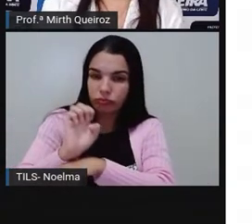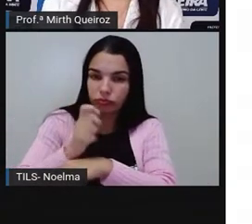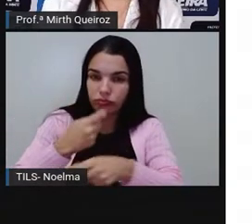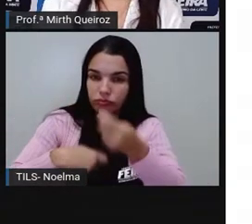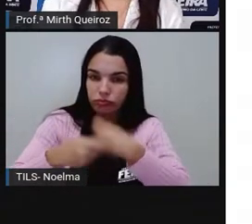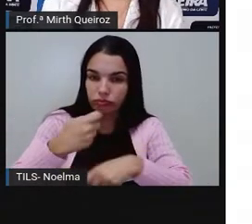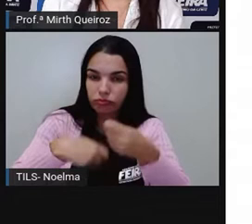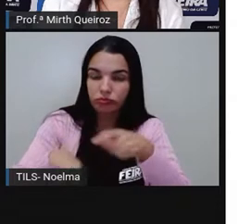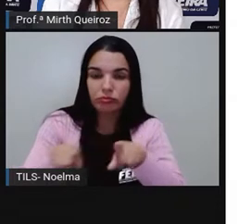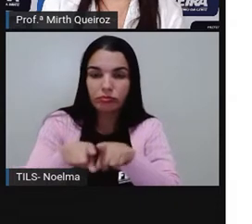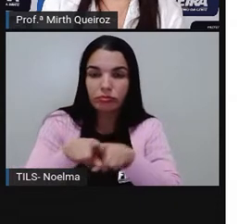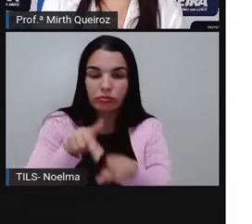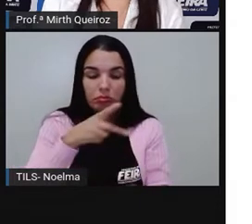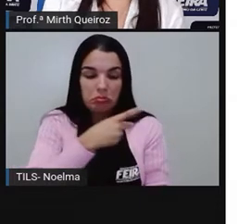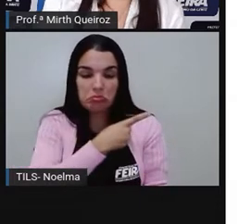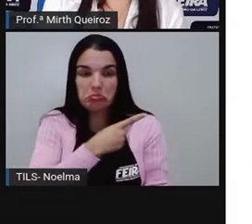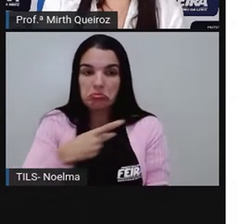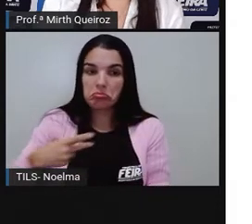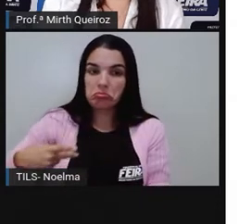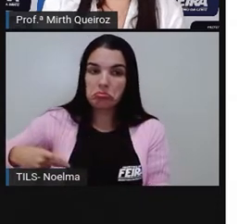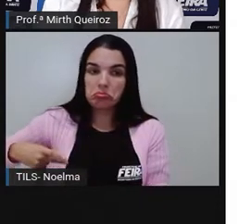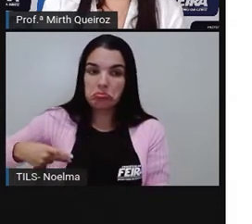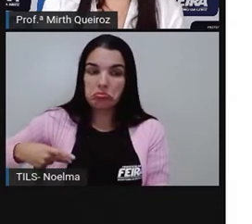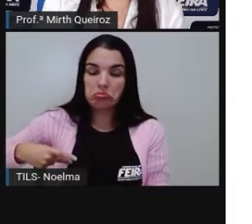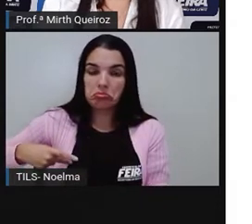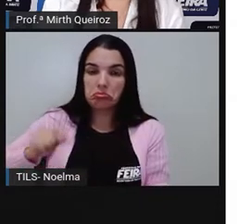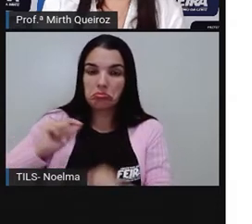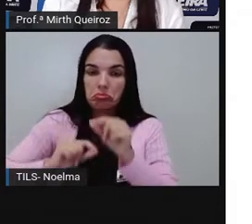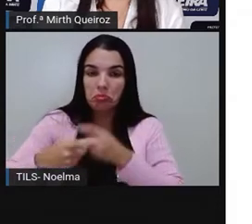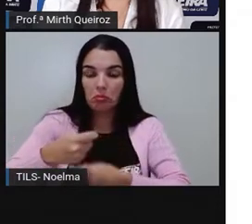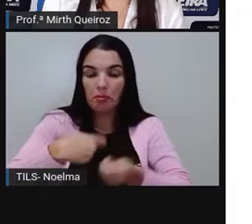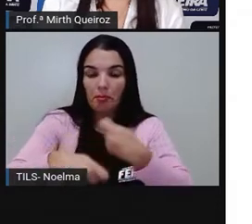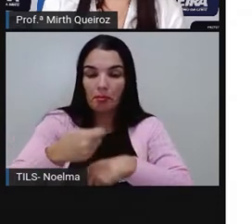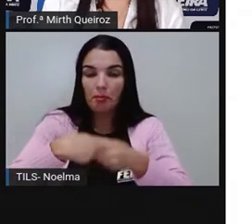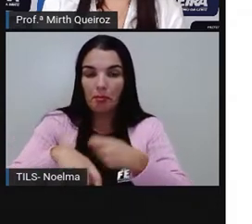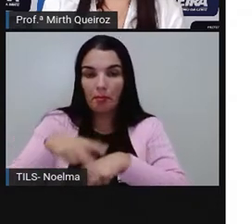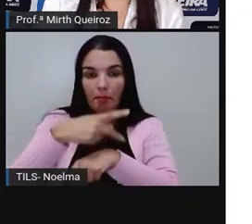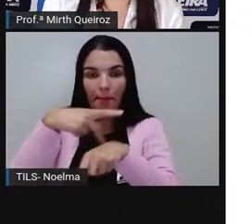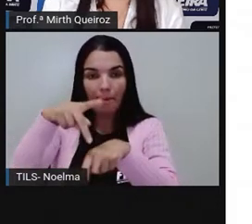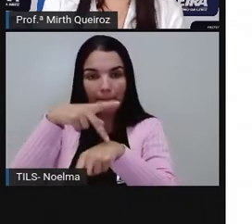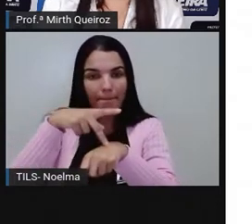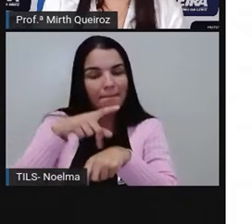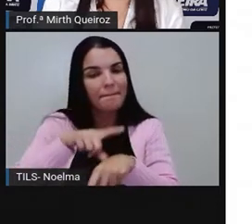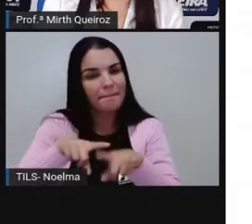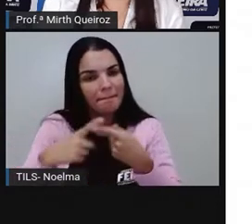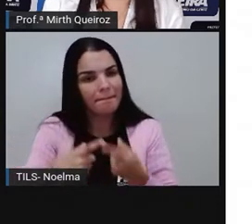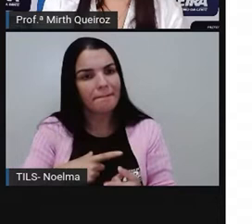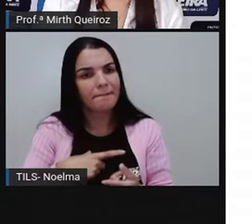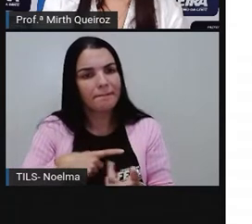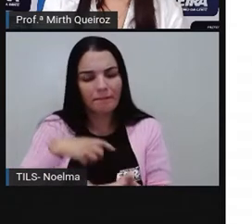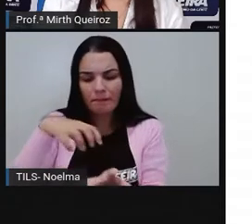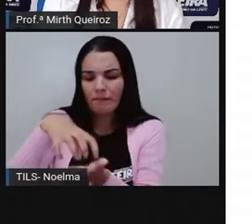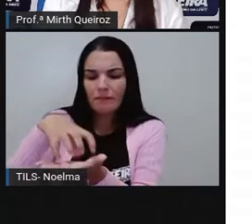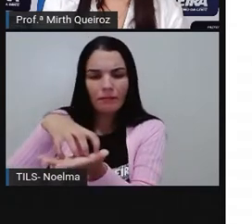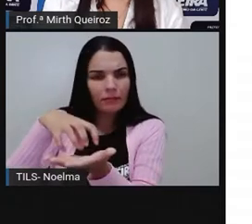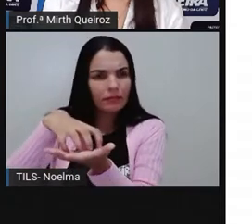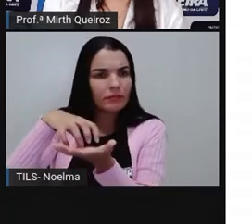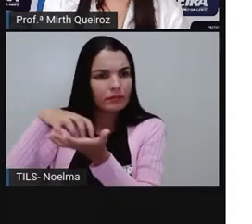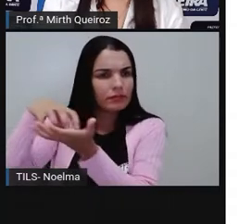temos aí o presidente que está, nesse caso, está administrando o país. Então, tem sim um órgão centralizador. Esse